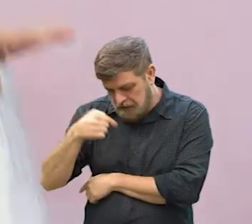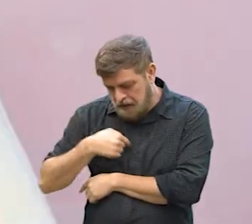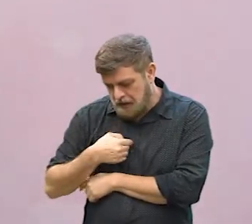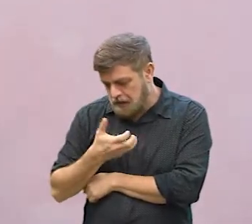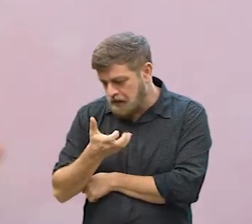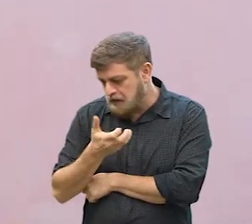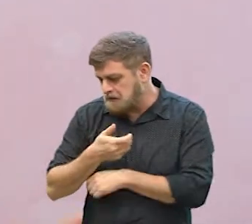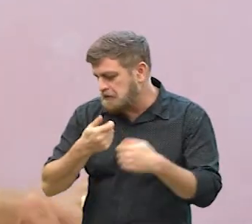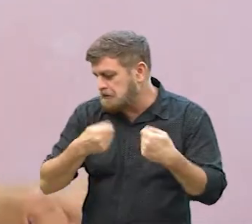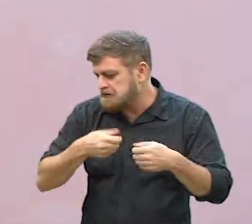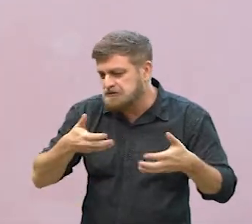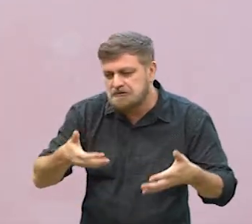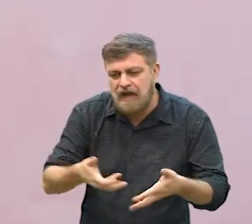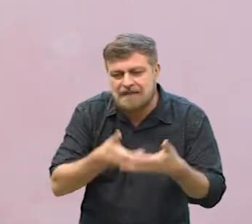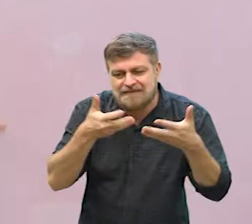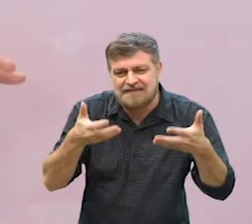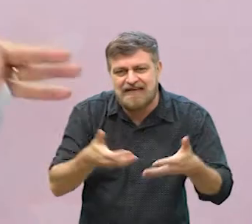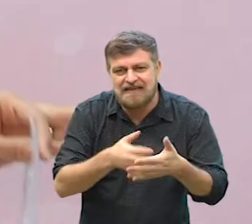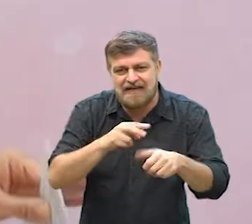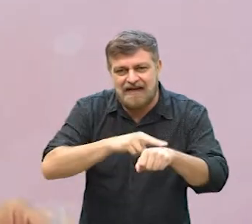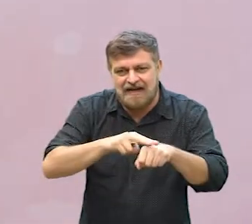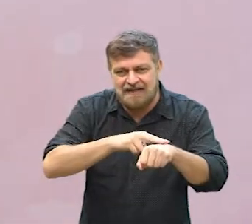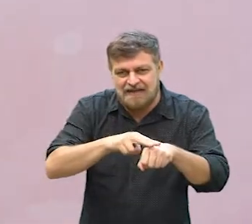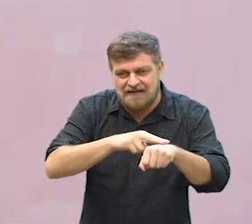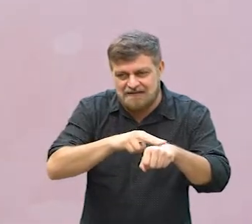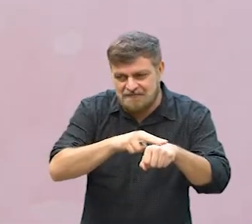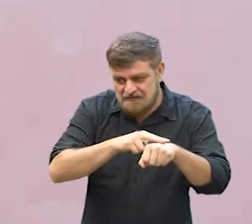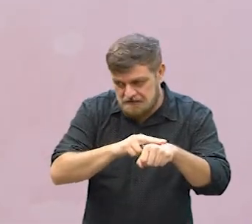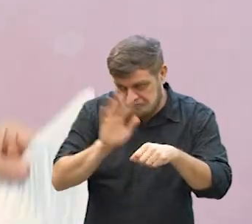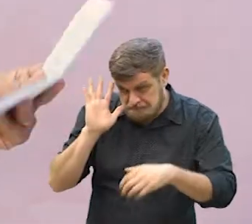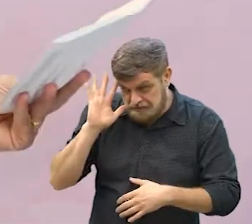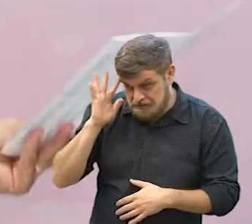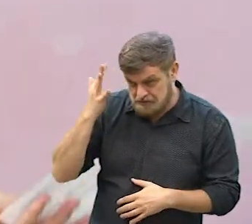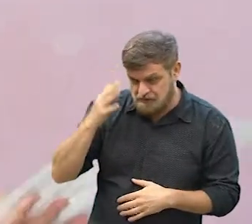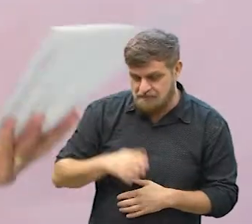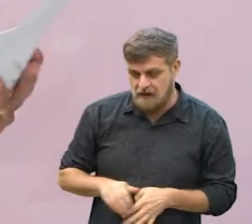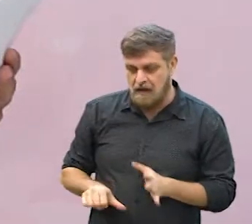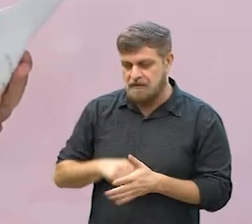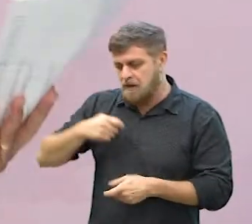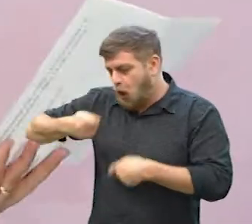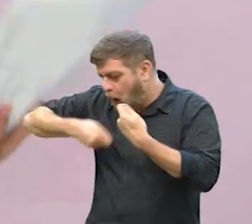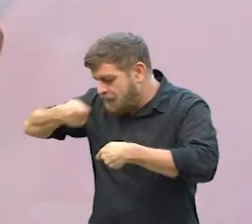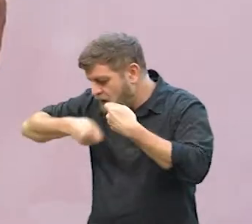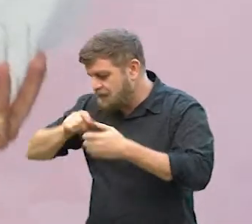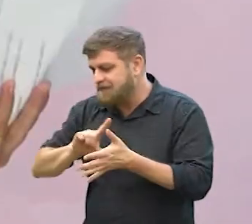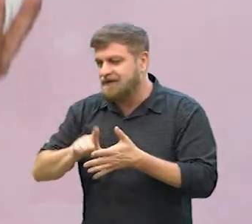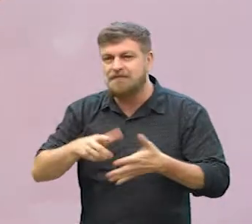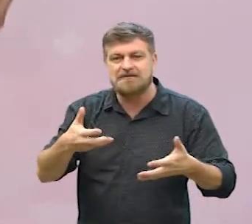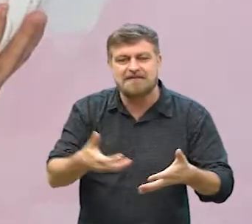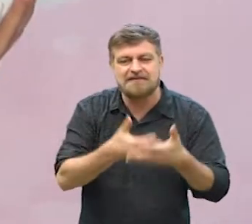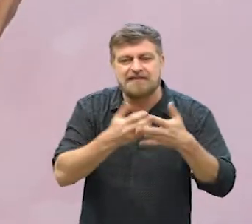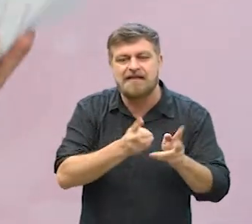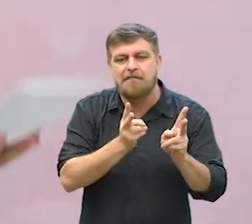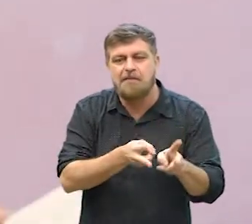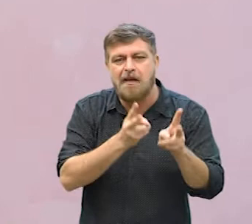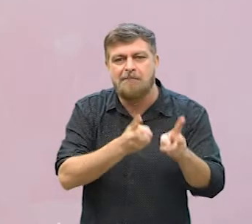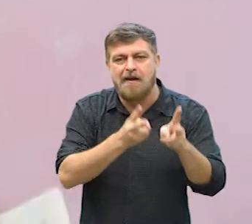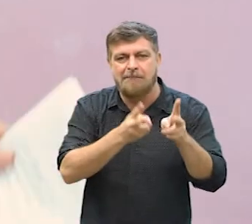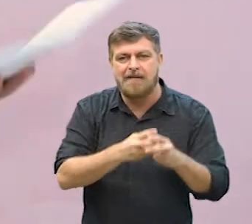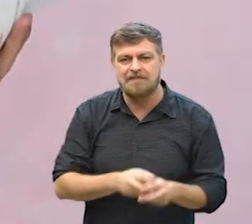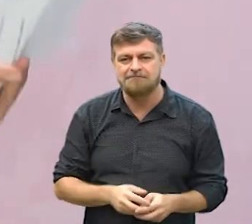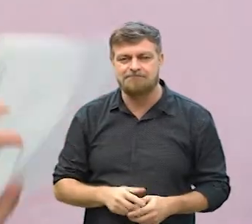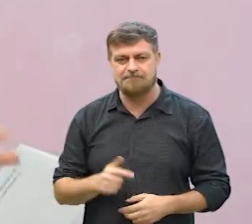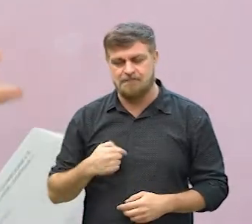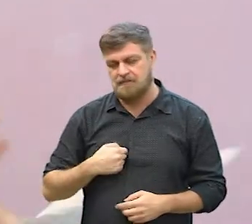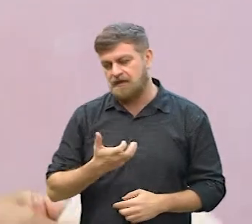querer só comer salada? Resolve alguma coisa? Acaba balançando aí, a balança fica igual ou